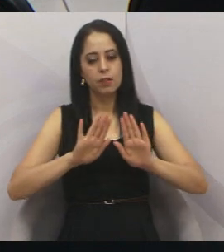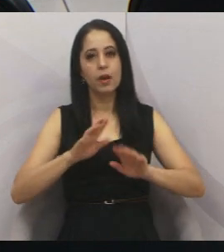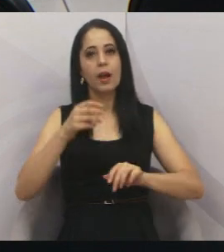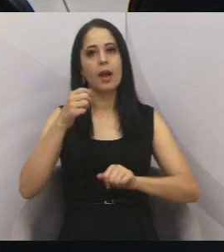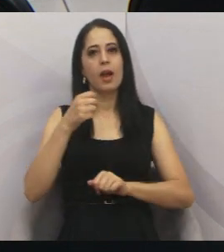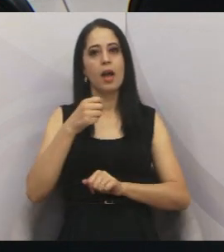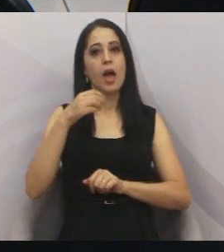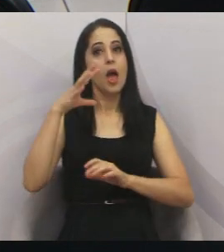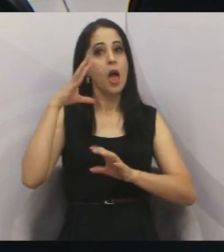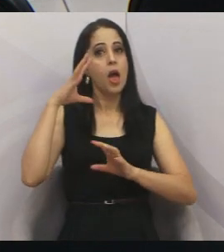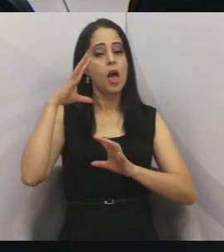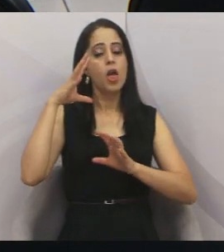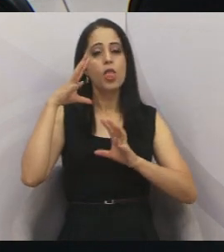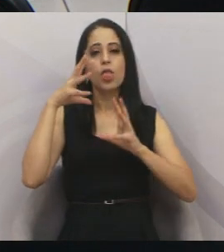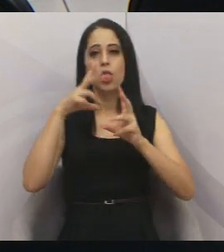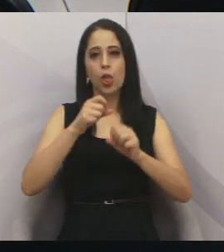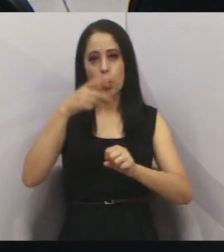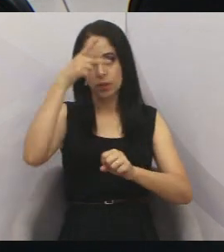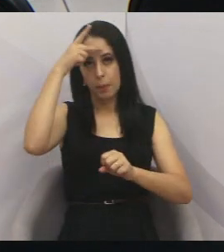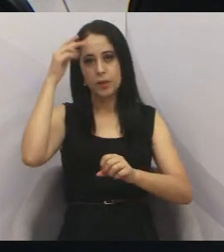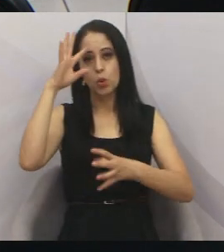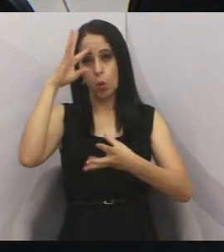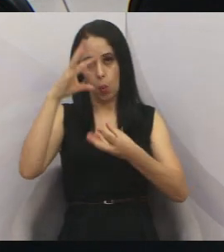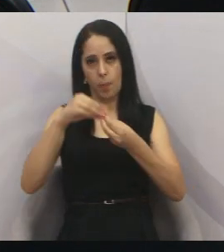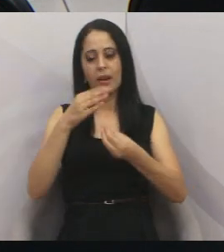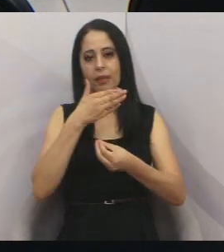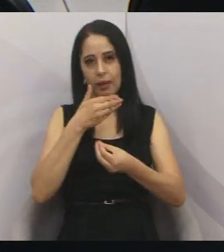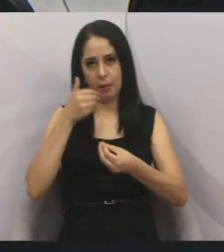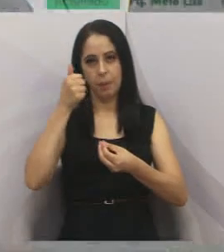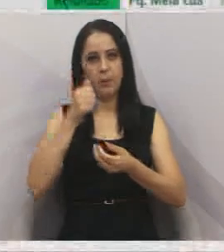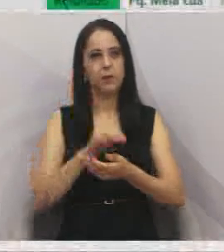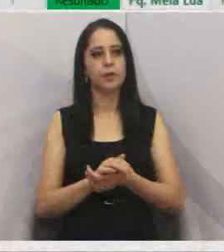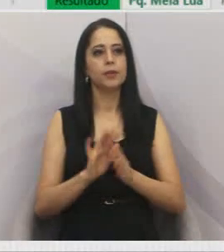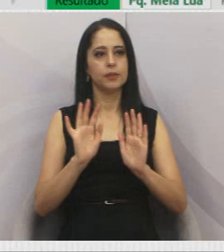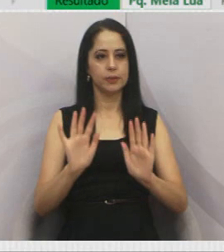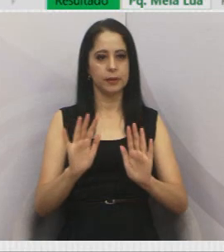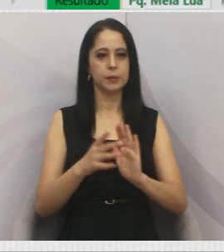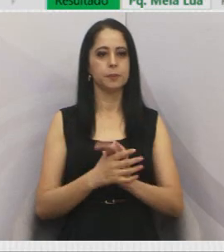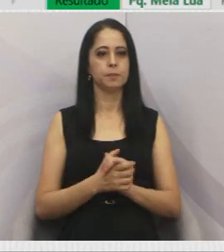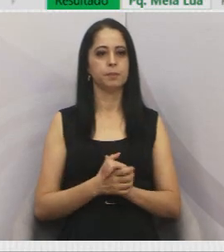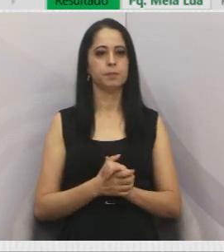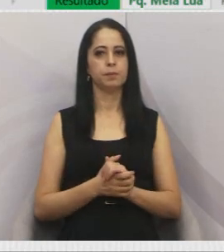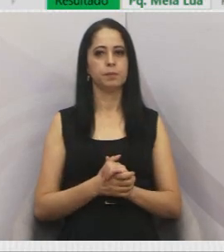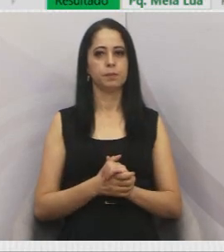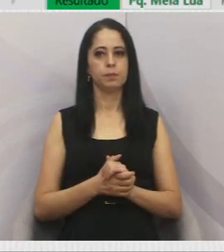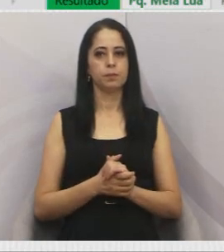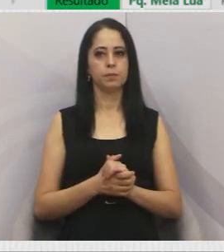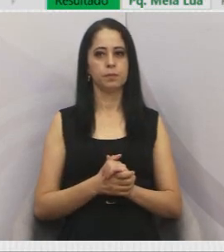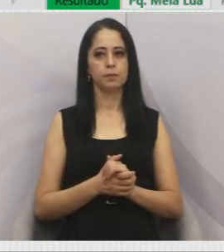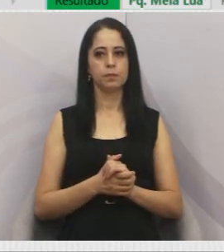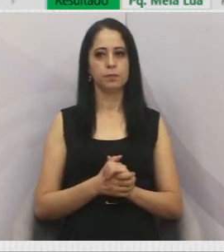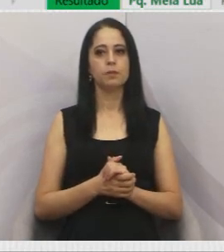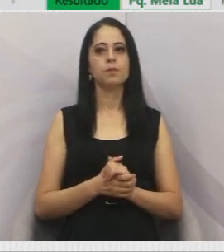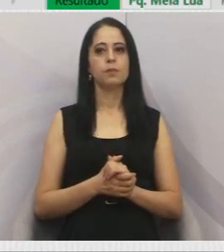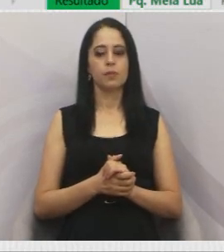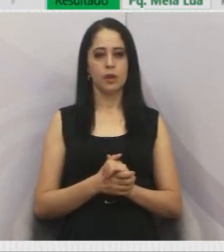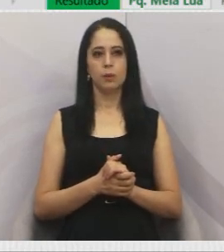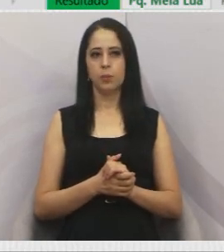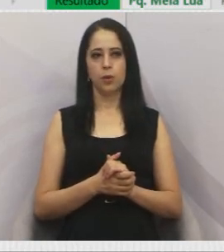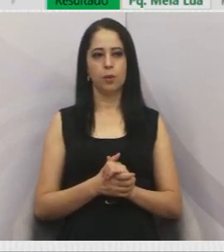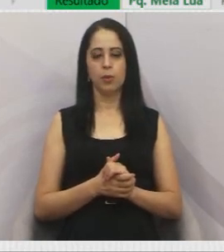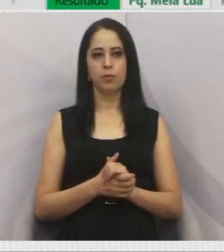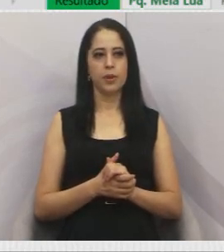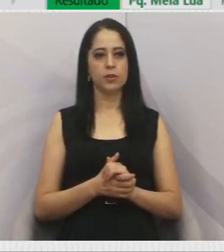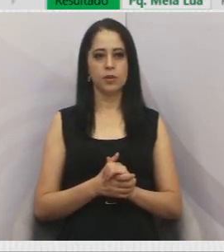fazer a contabilização mais tranquila. Então, gente, ó, o voto foi parcialmente